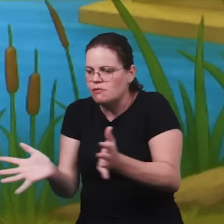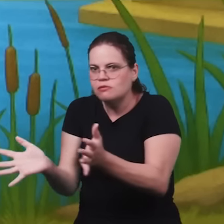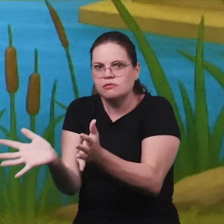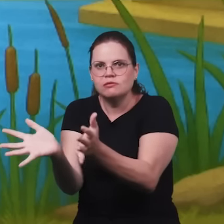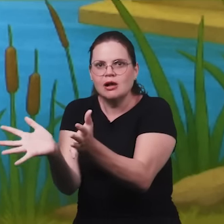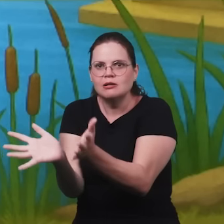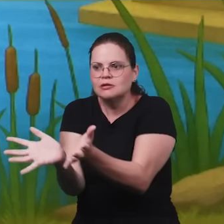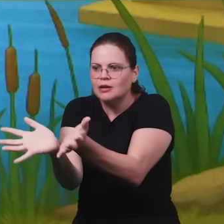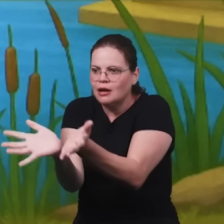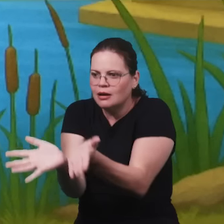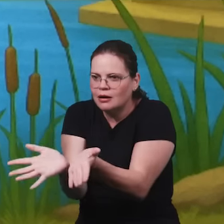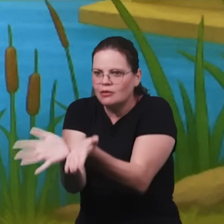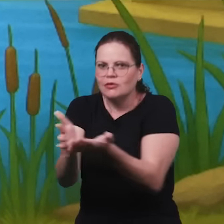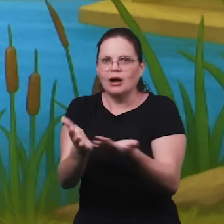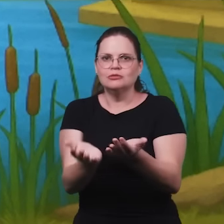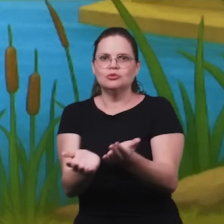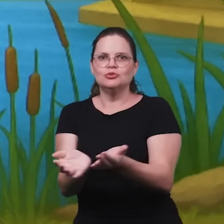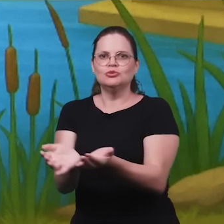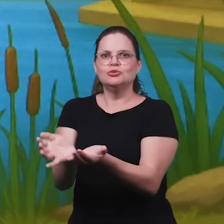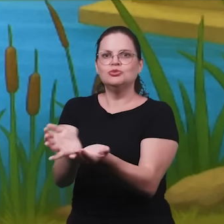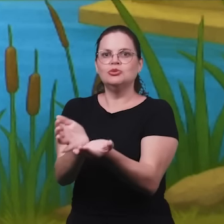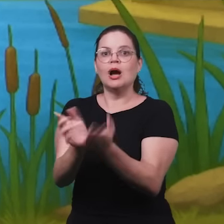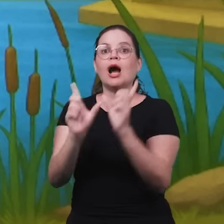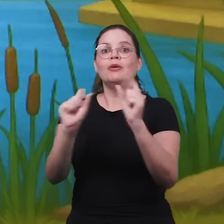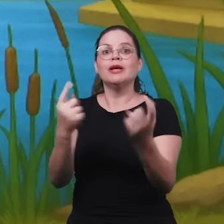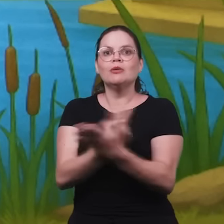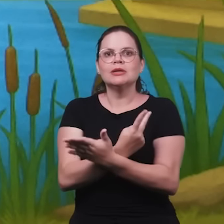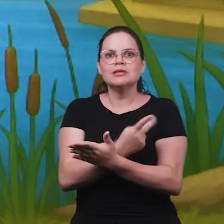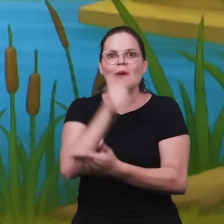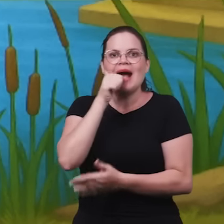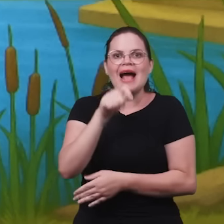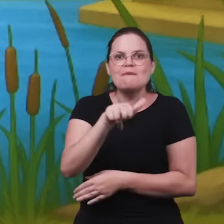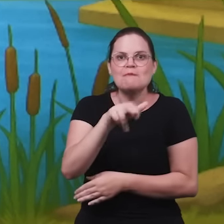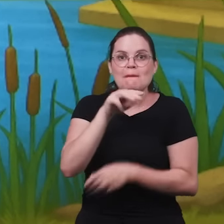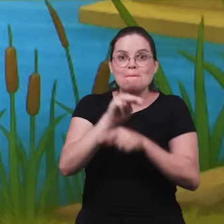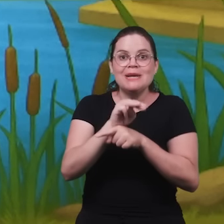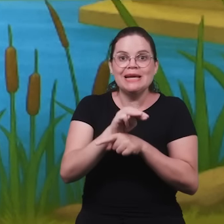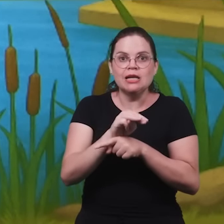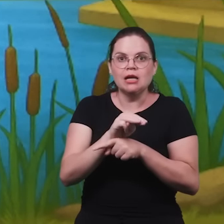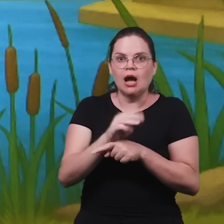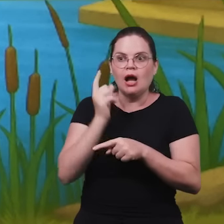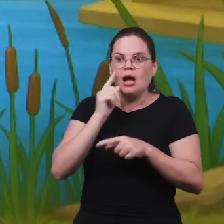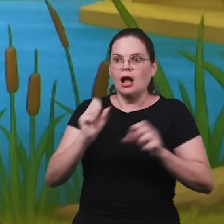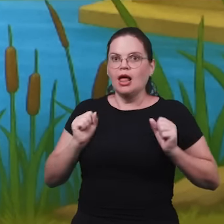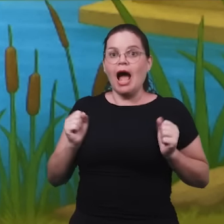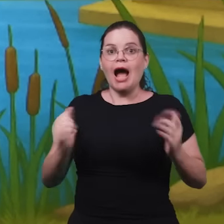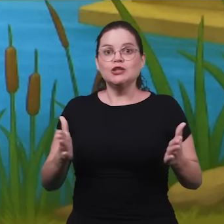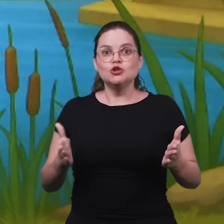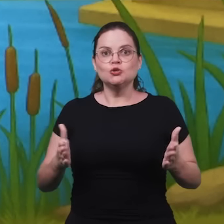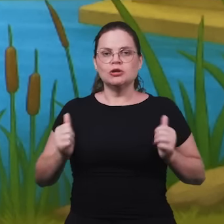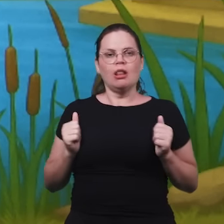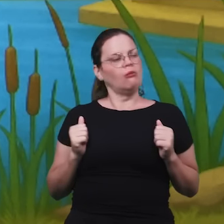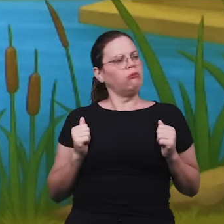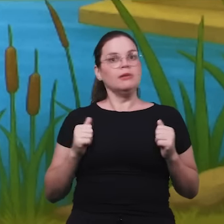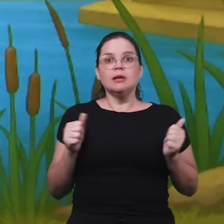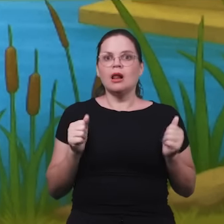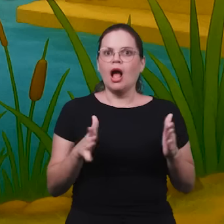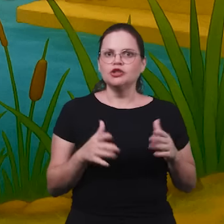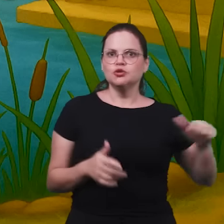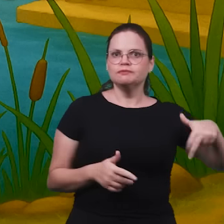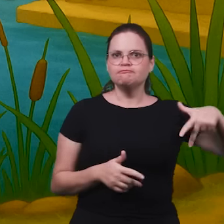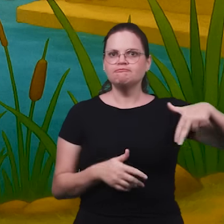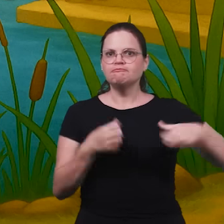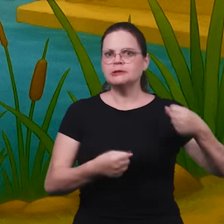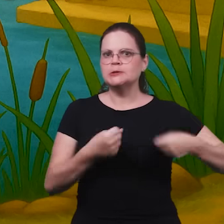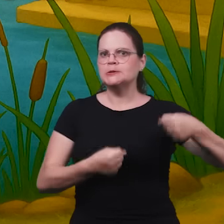momento que Miriam teve uma atitude maravilhosa. Ela ficou observando tudo.